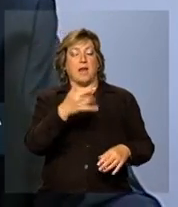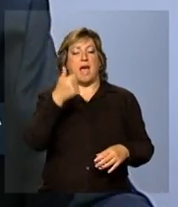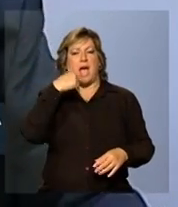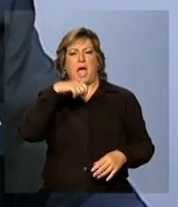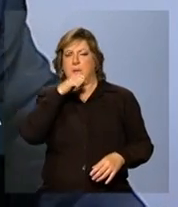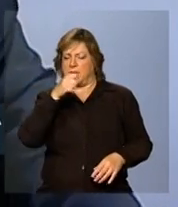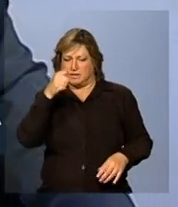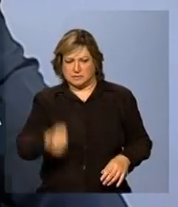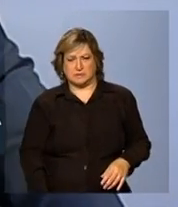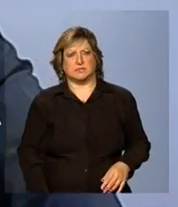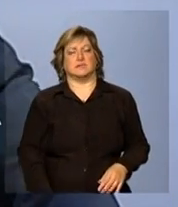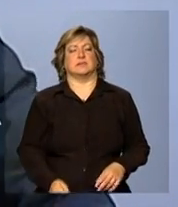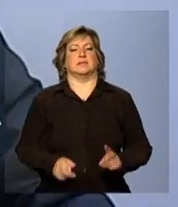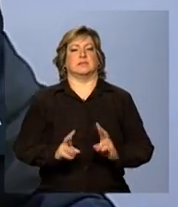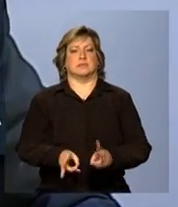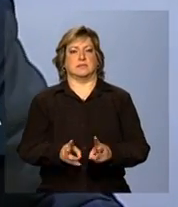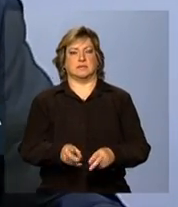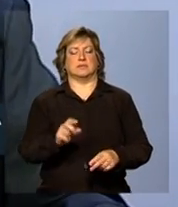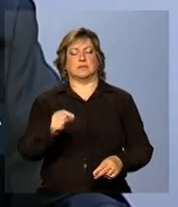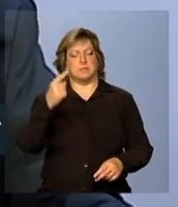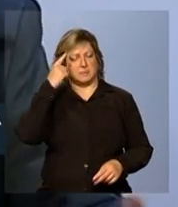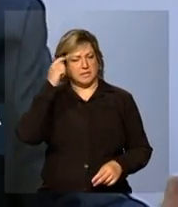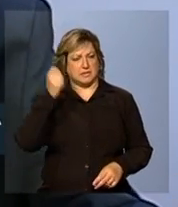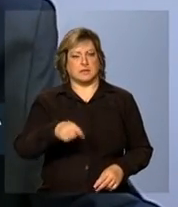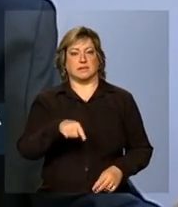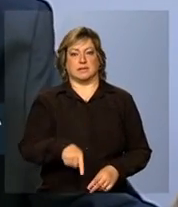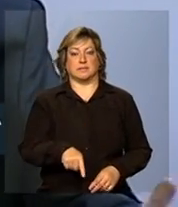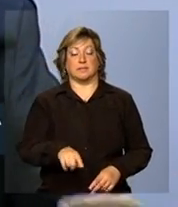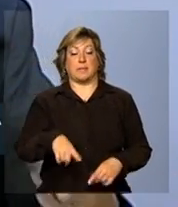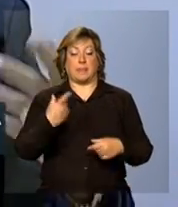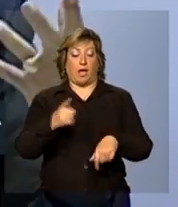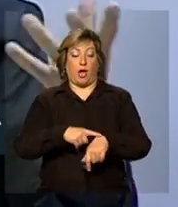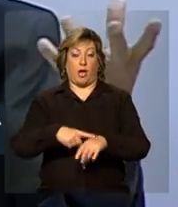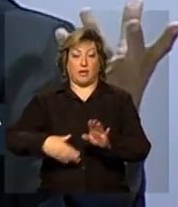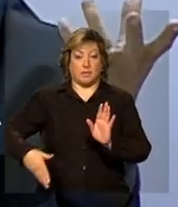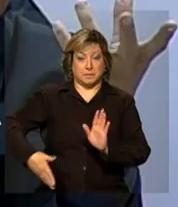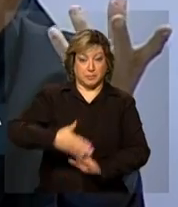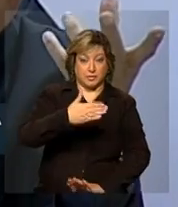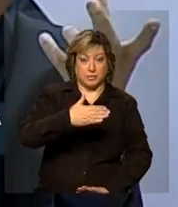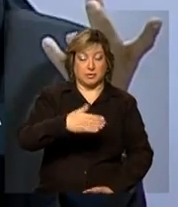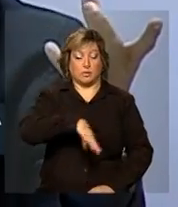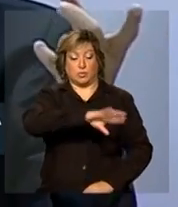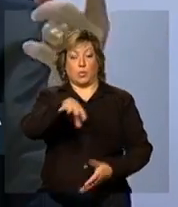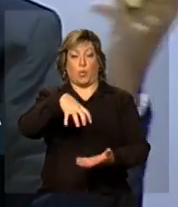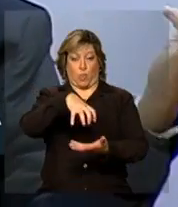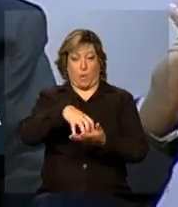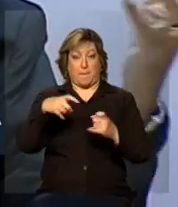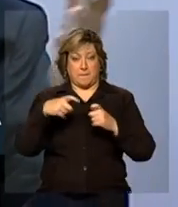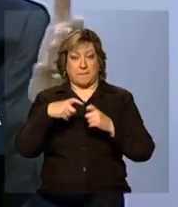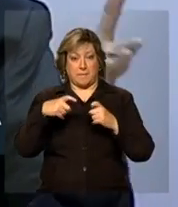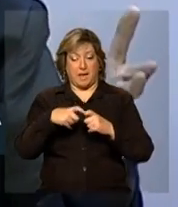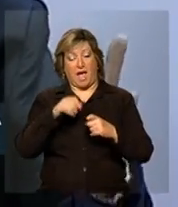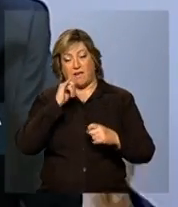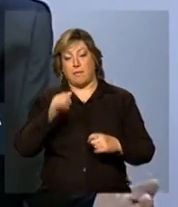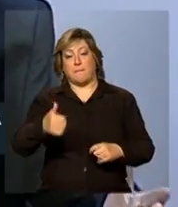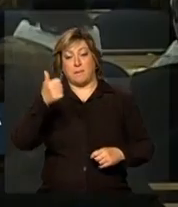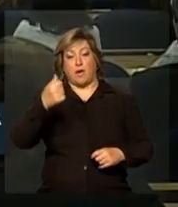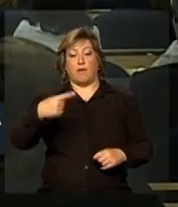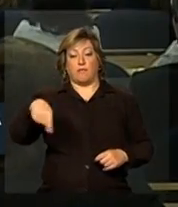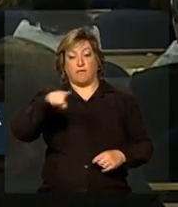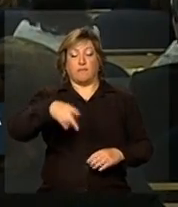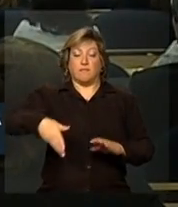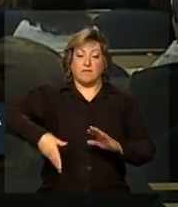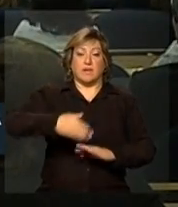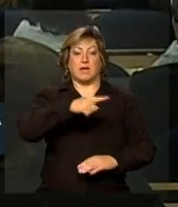bateu o pé sempre nisso. Na hora de ir embora, ministro, os médicos avisaram, melhor vocês irem para Foz do